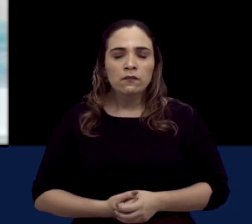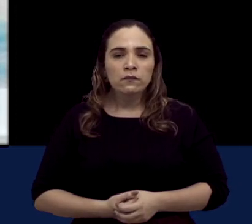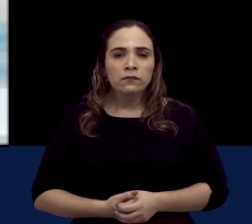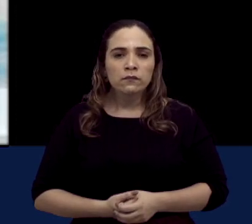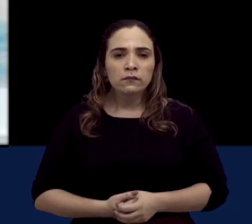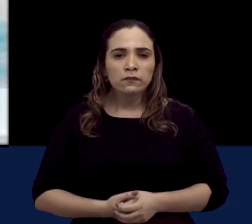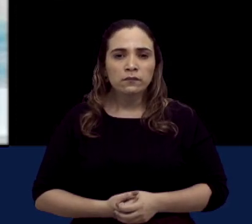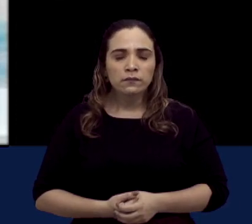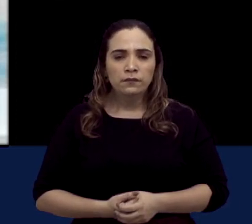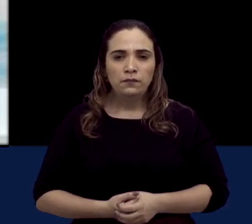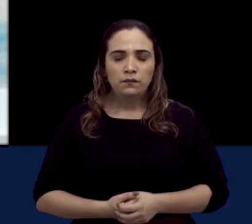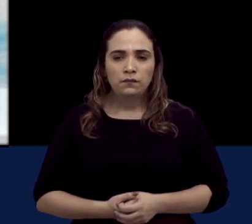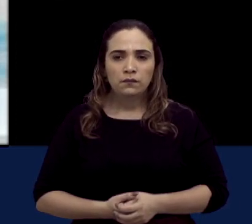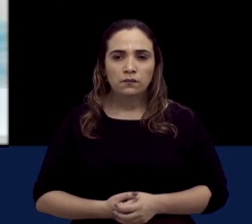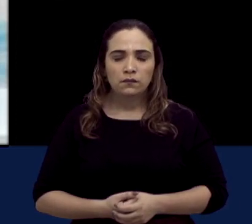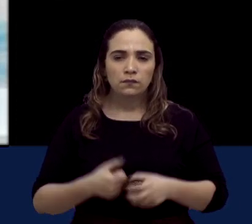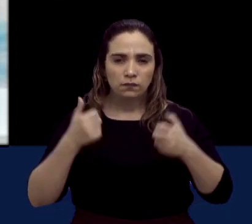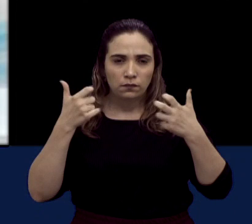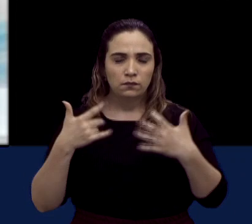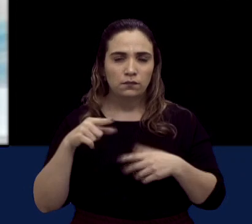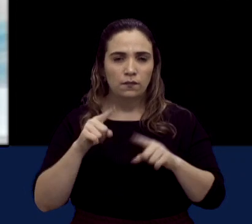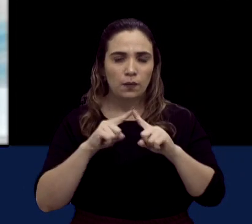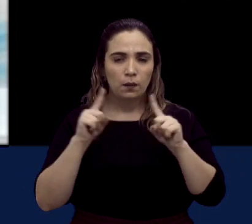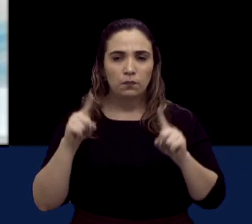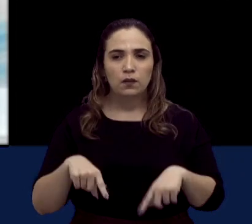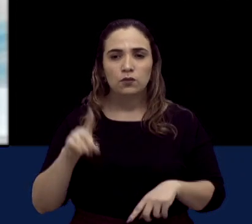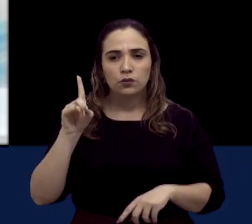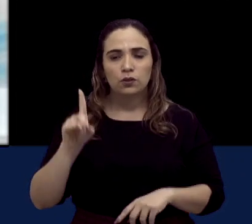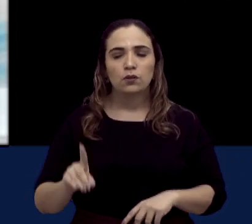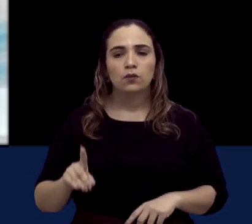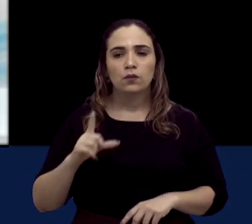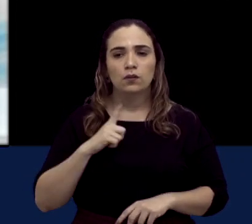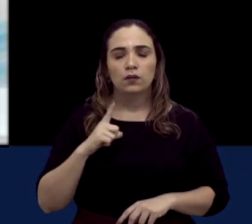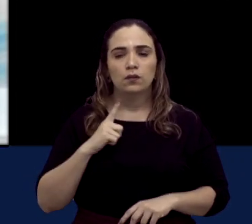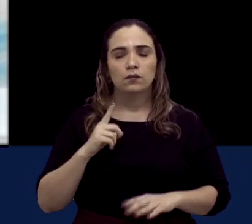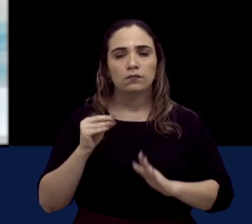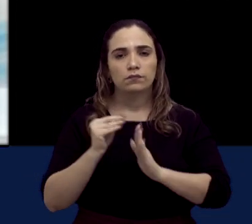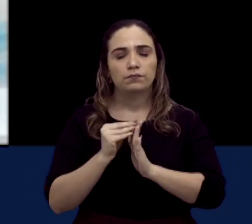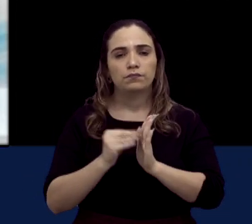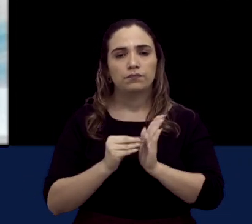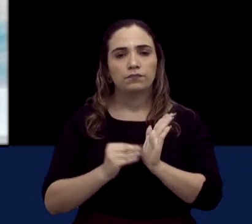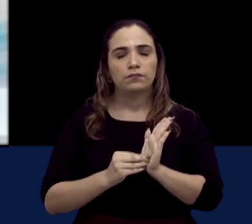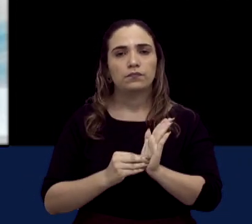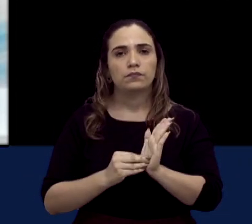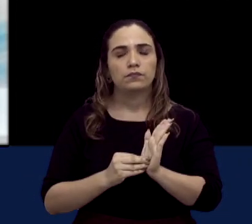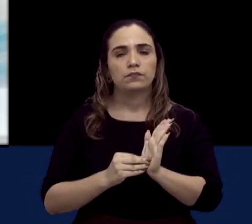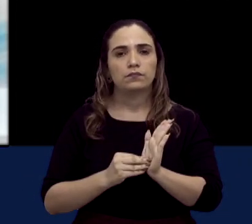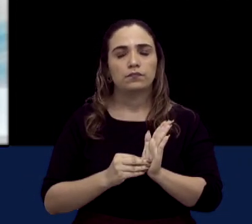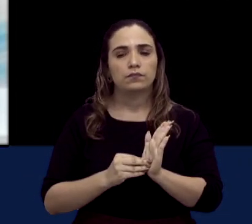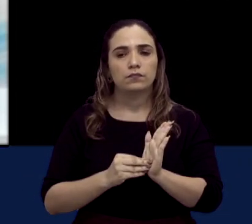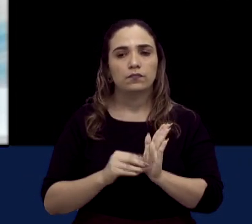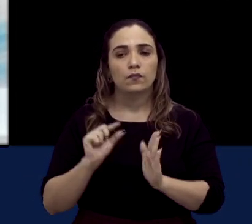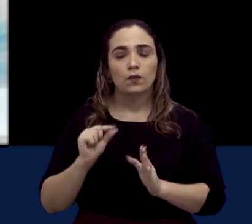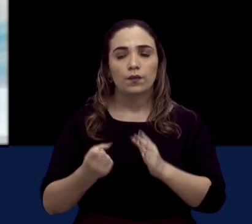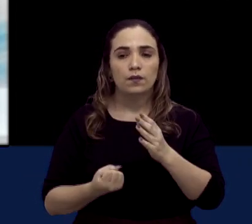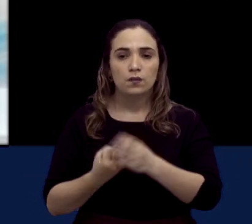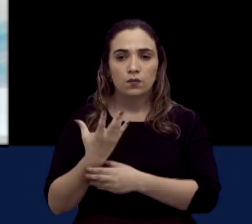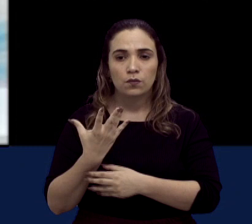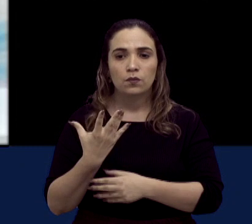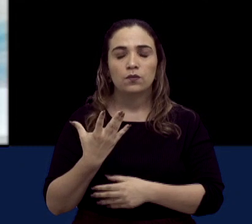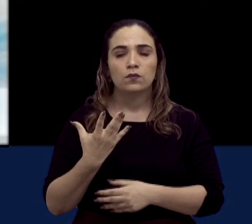lá, como eu disse, o plano diretor, ele coloca como uma das grandes possibilidades, quando surge e há